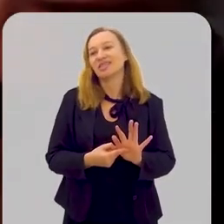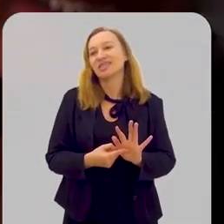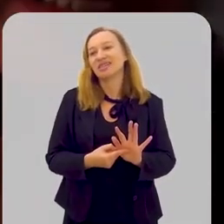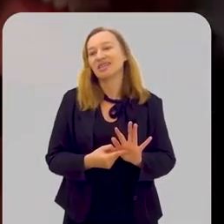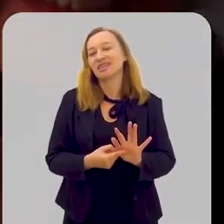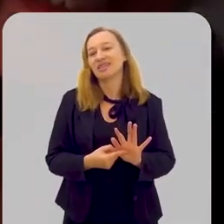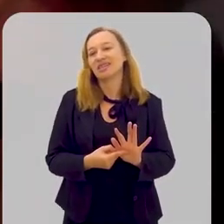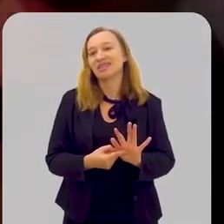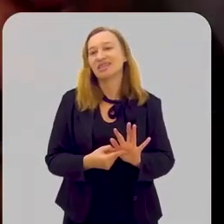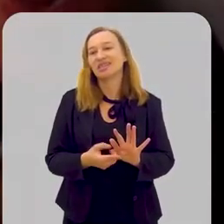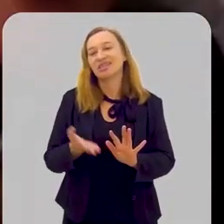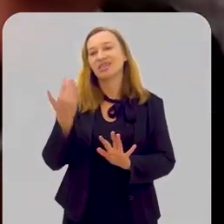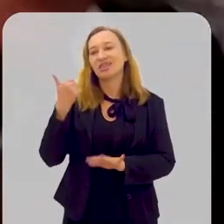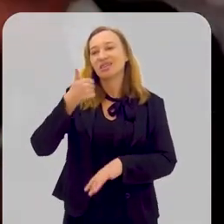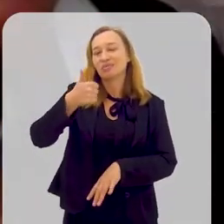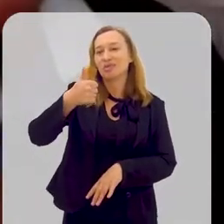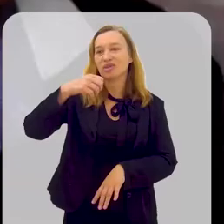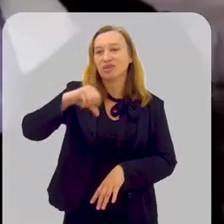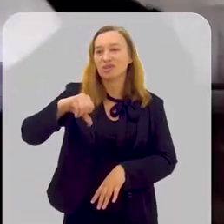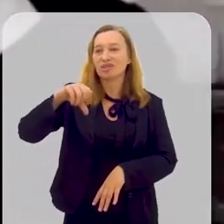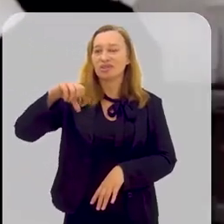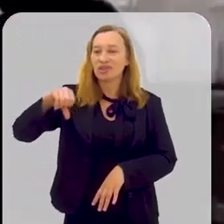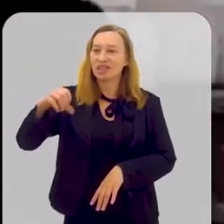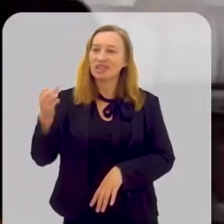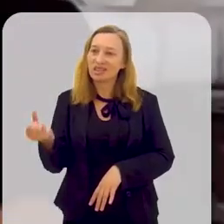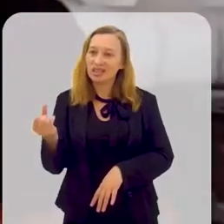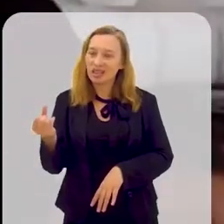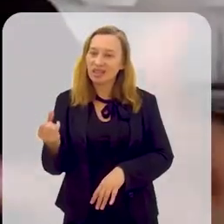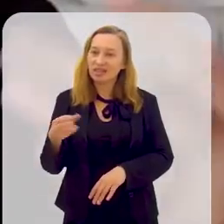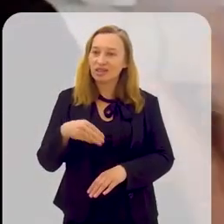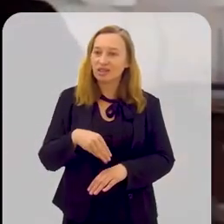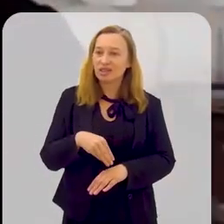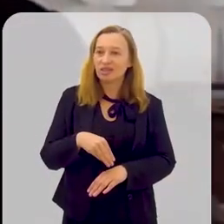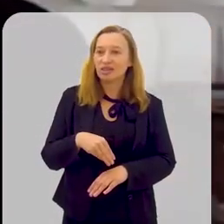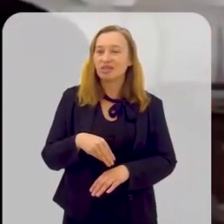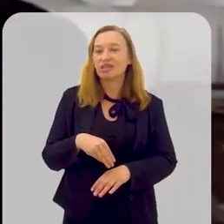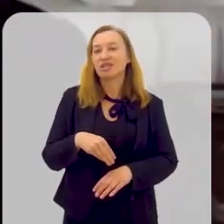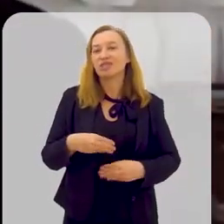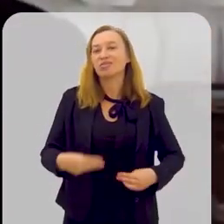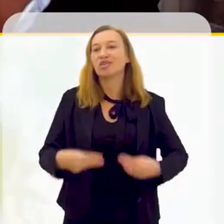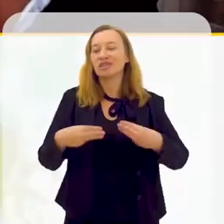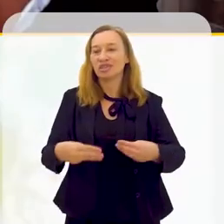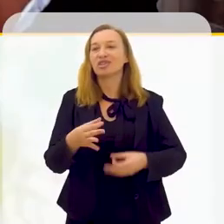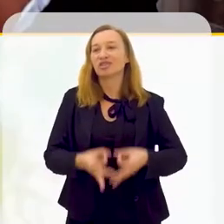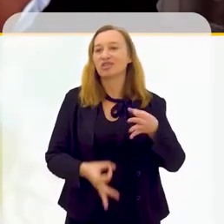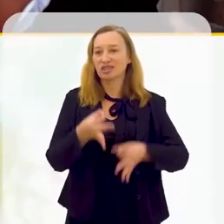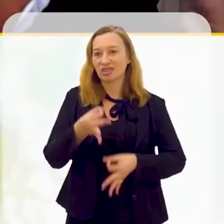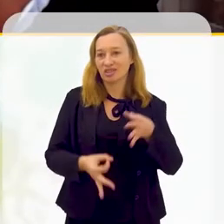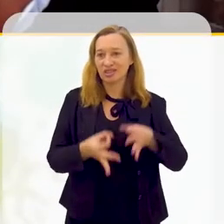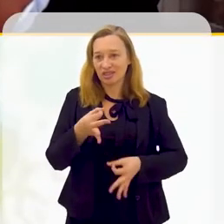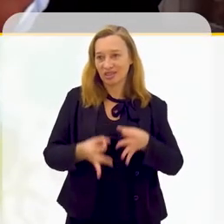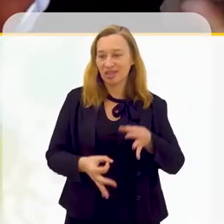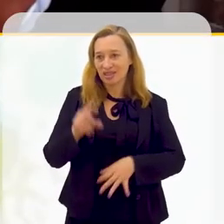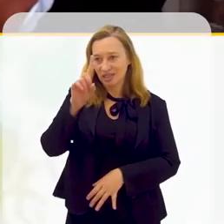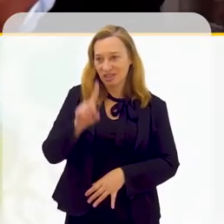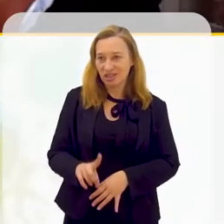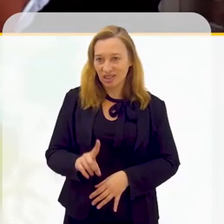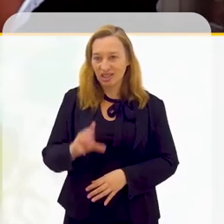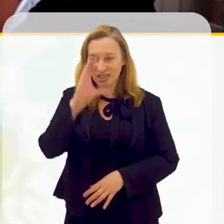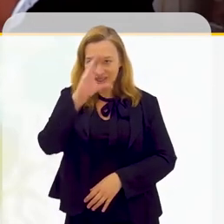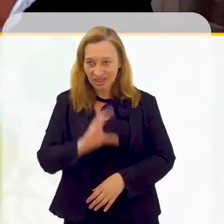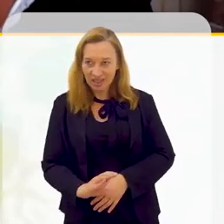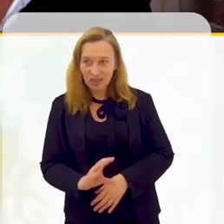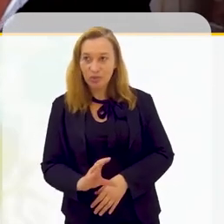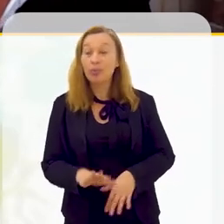minha dissertação a época em 1996 pelo Ministério da Justiça Secretaria dos